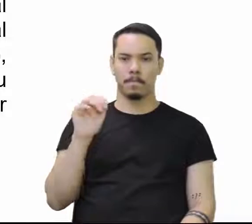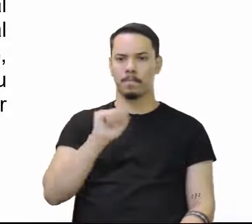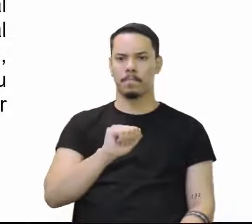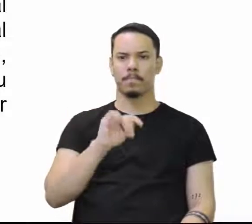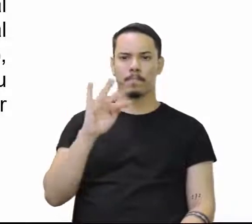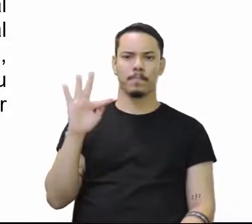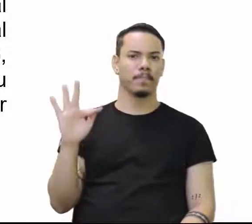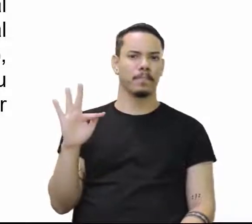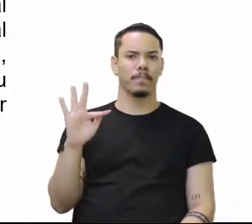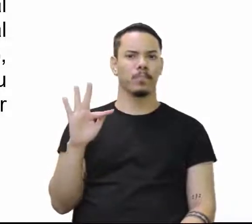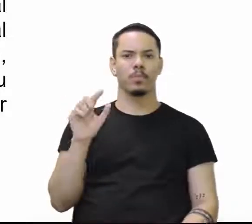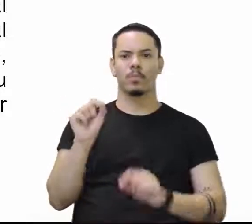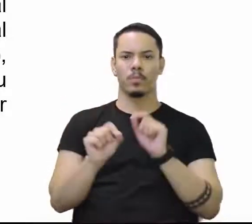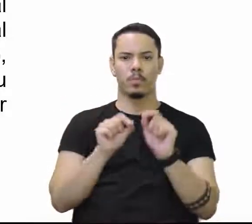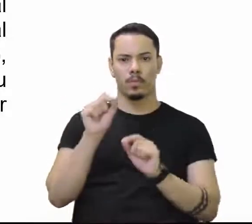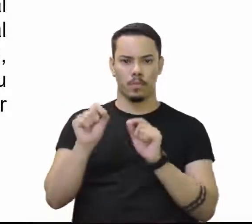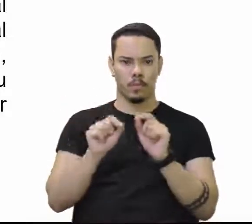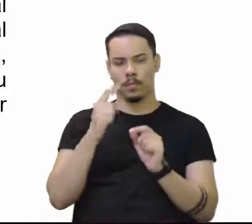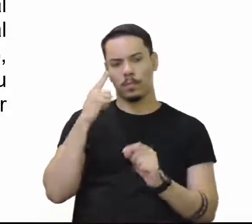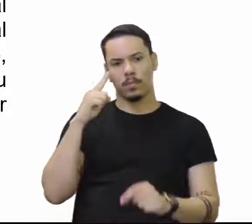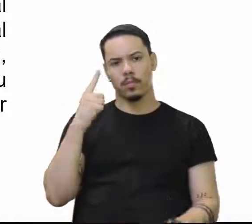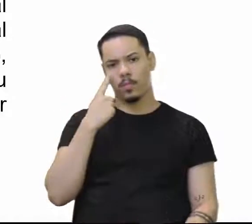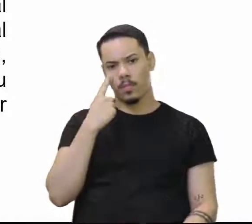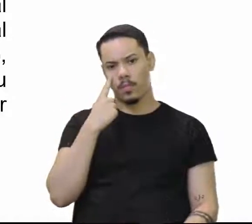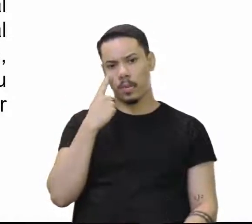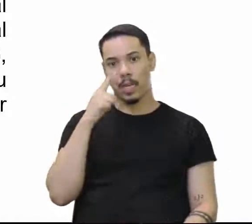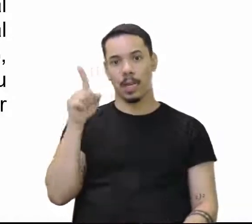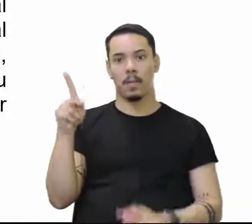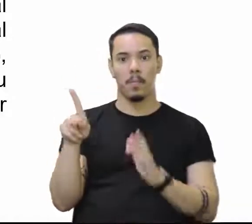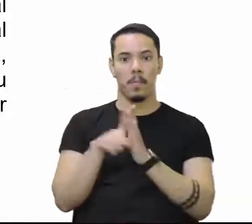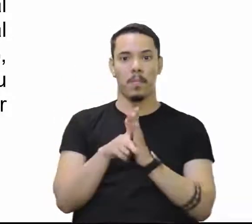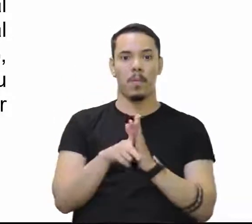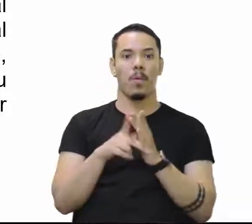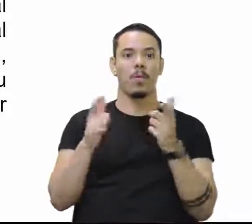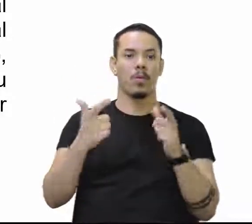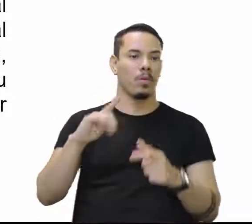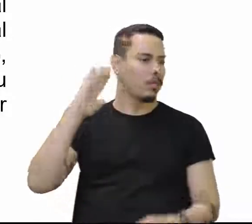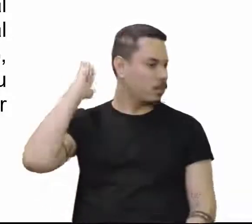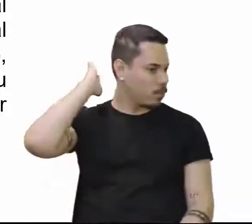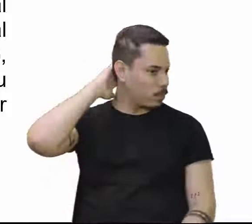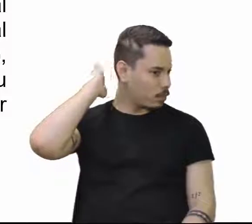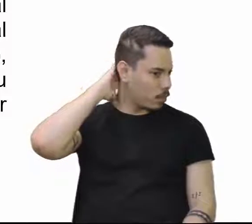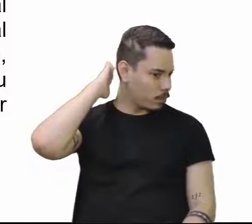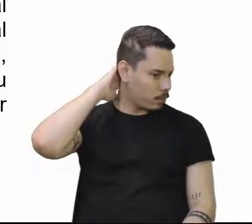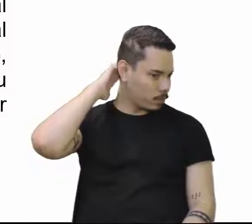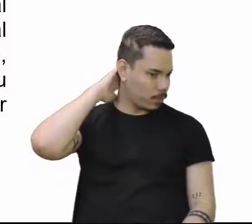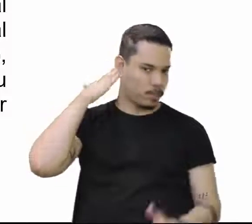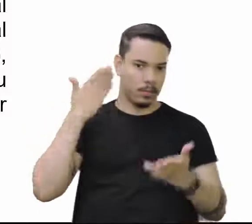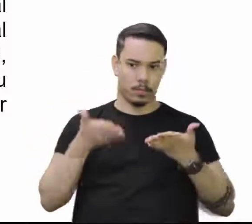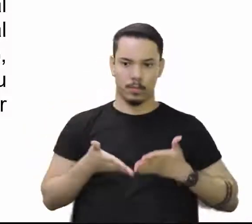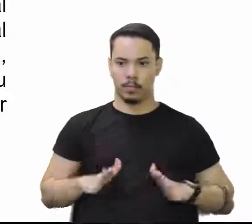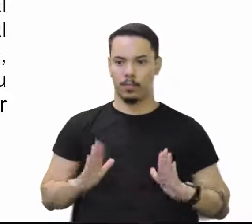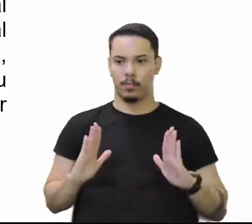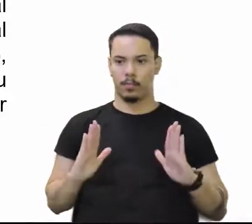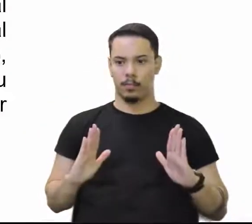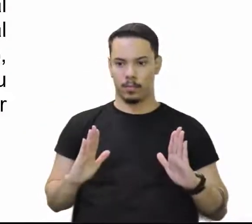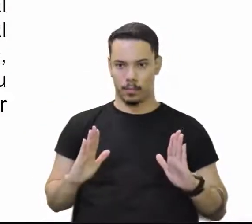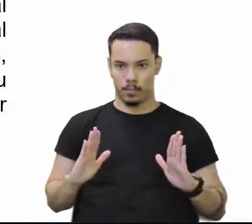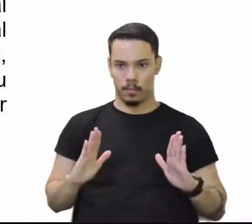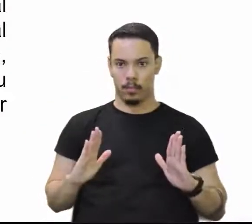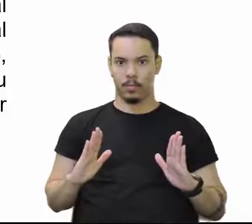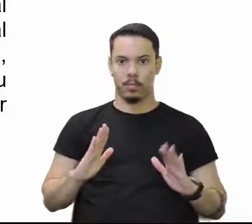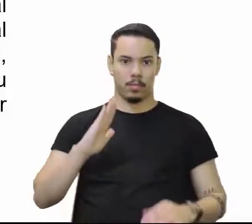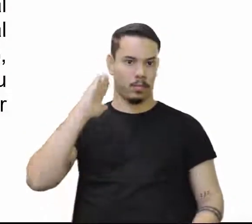Aloysio Ferreira, uma coisa interessante, nós vamos observar que ele é paraense. Ele é paraense. Ele